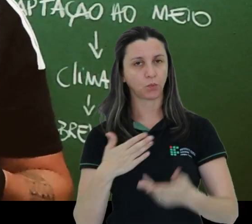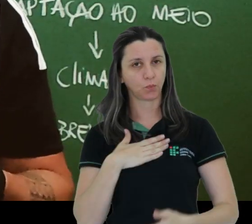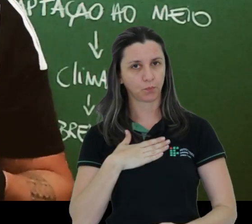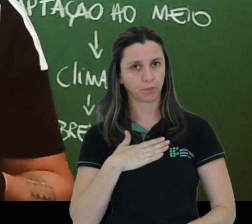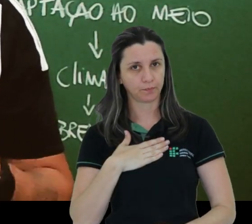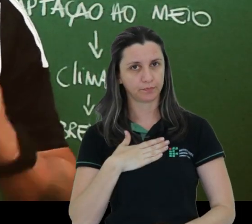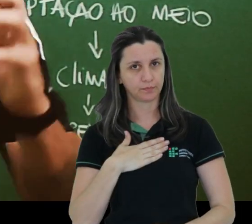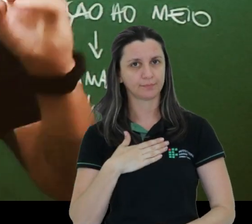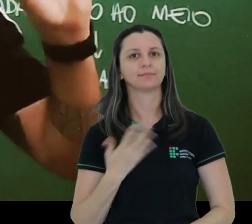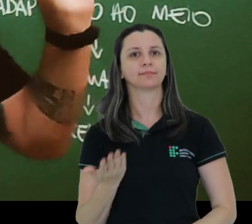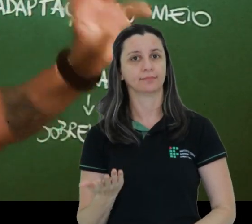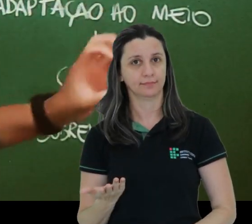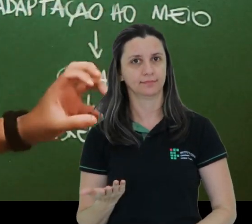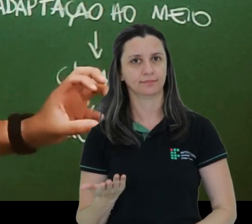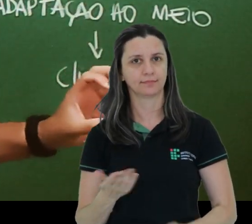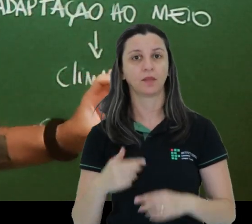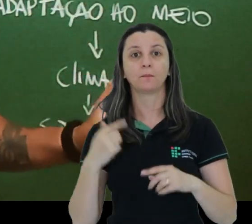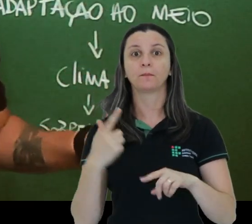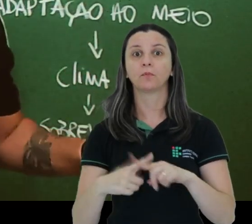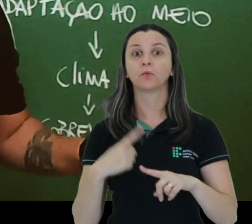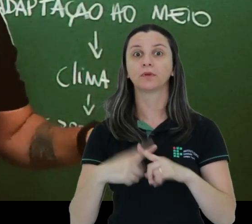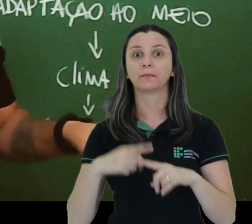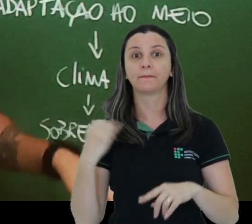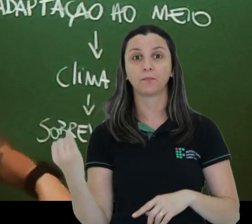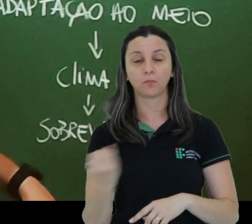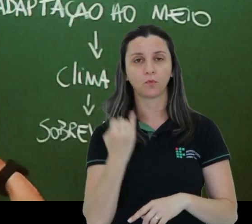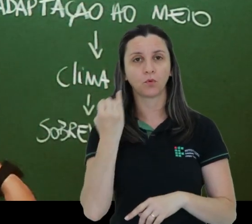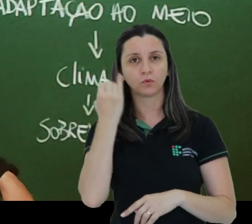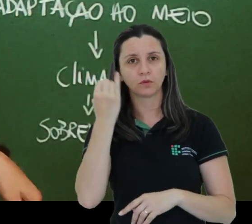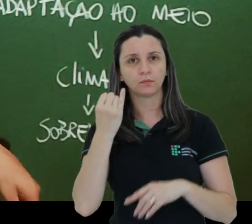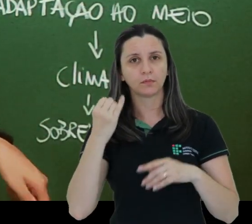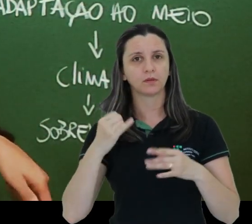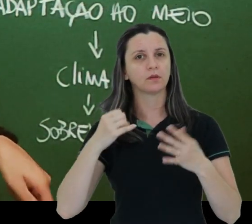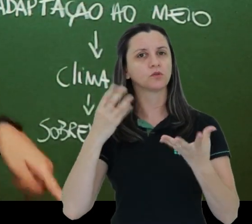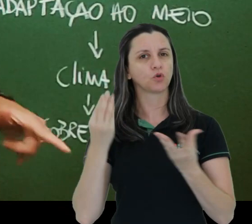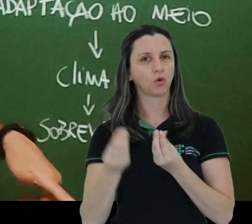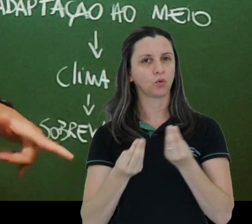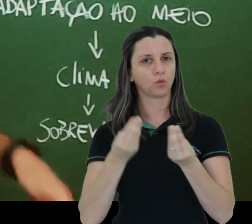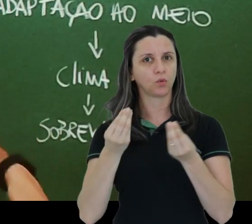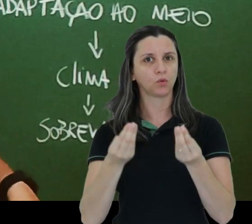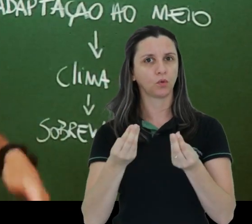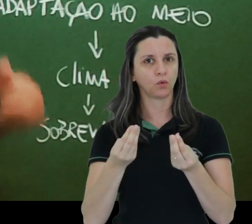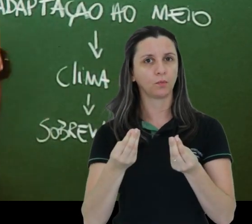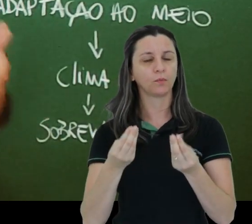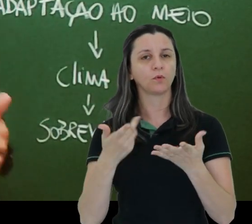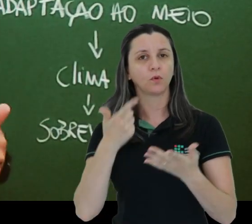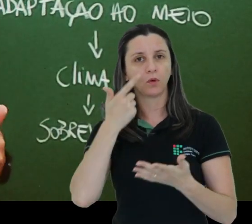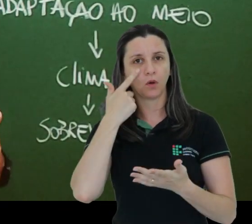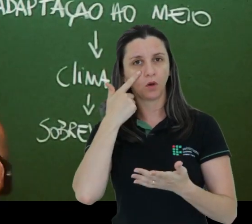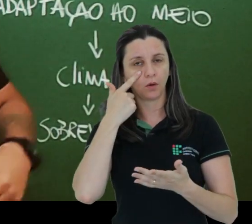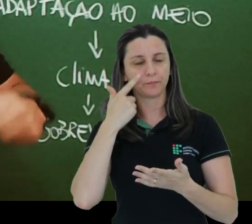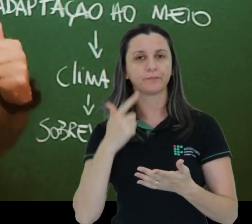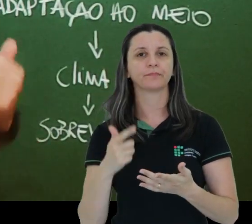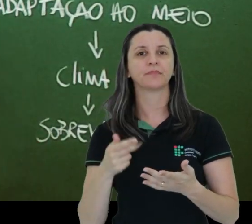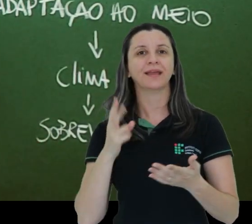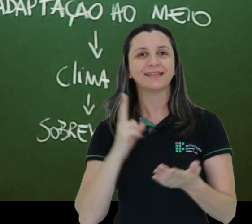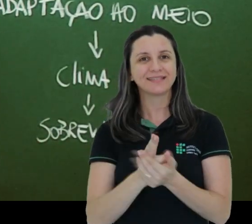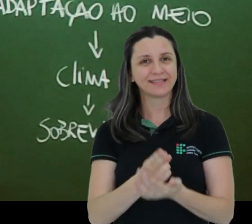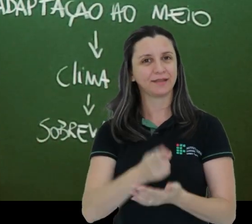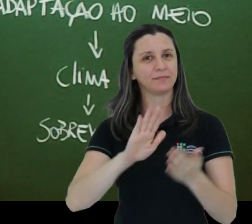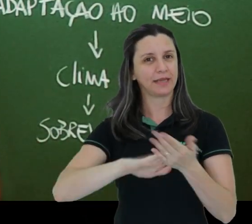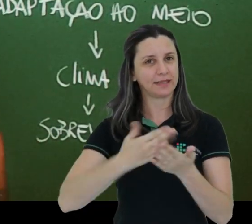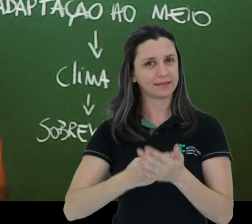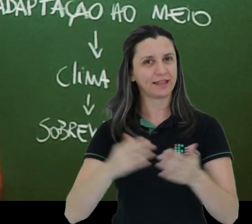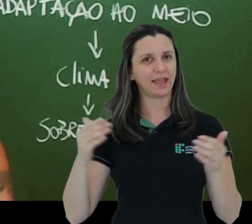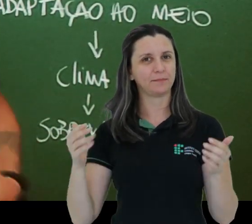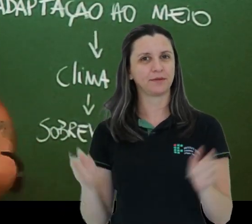para mim e preste atenção que ele é muito importante. Também aqui na Samira, aqui, que ela tá aqui, ó, firme com a gente, sempre